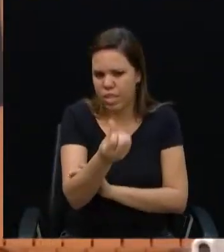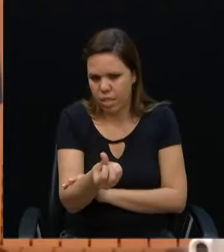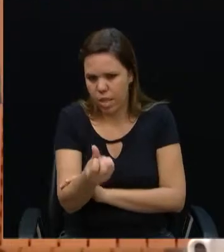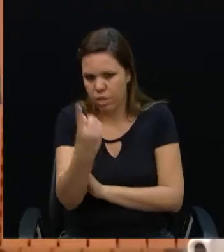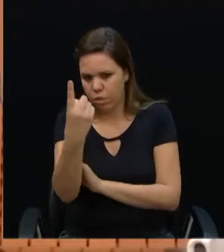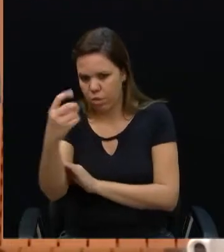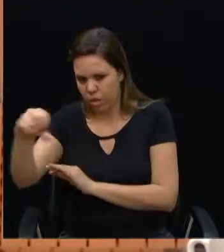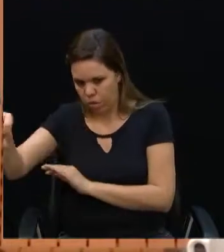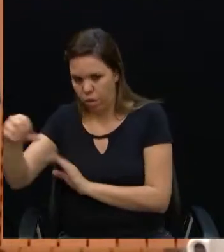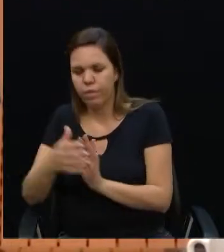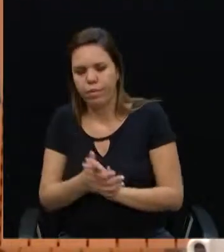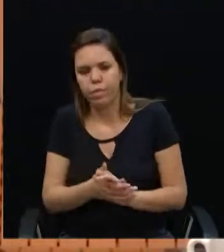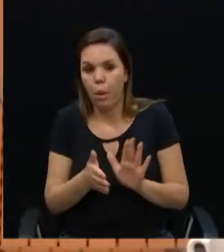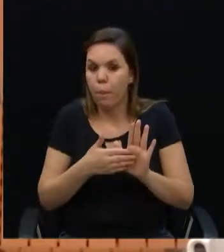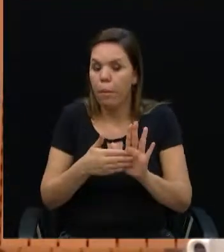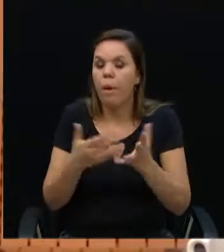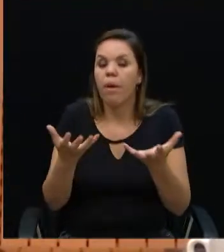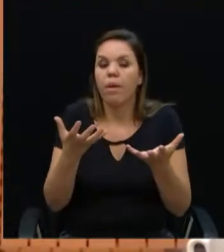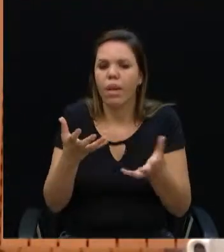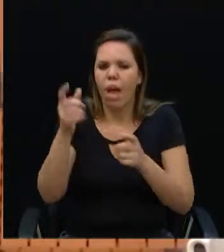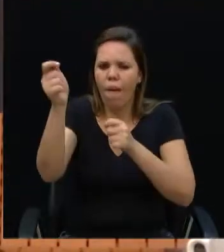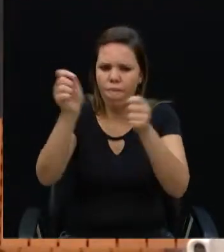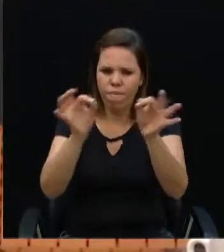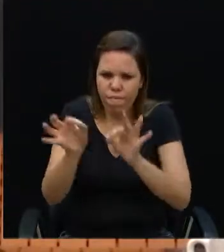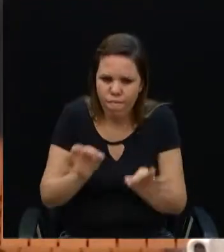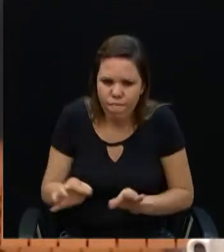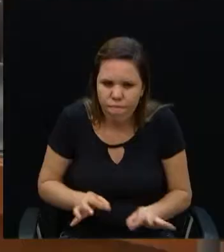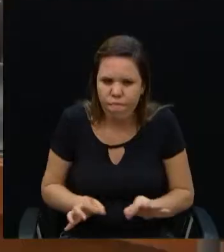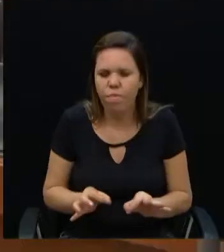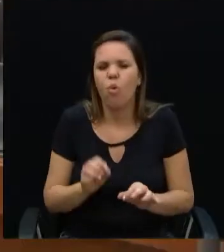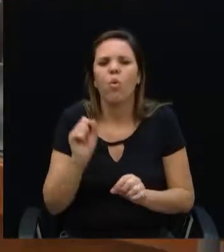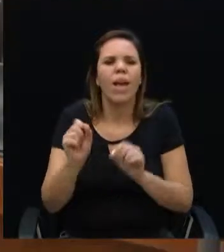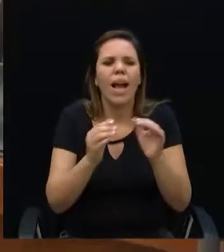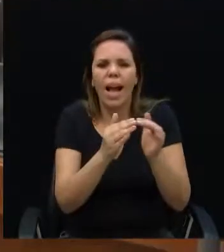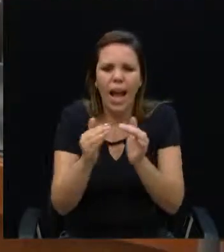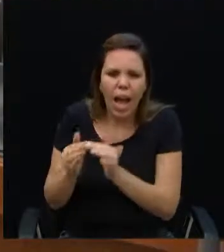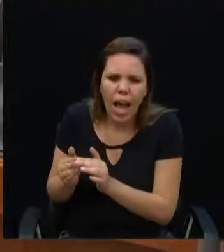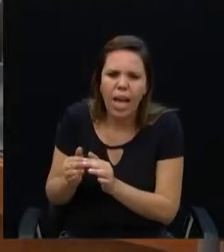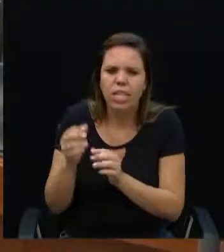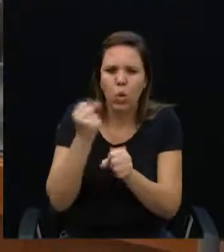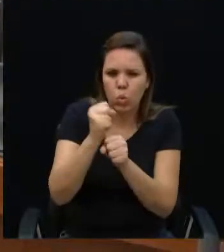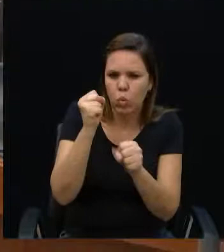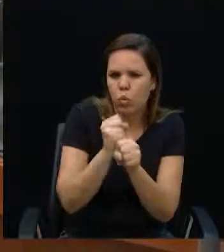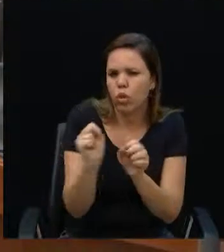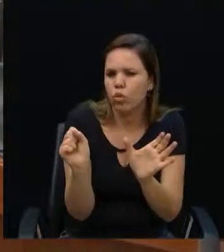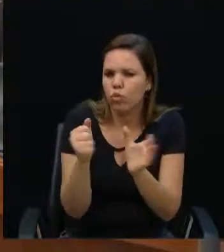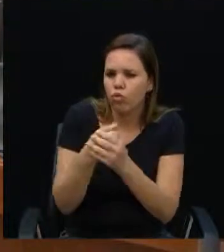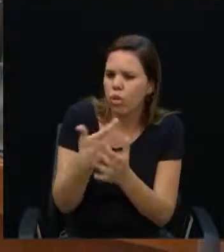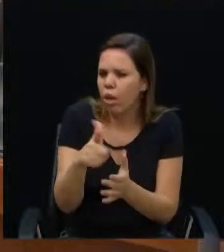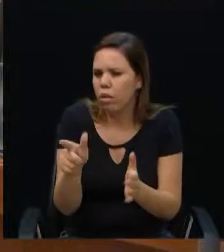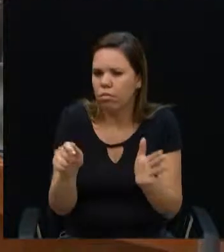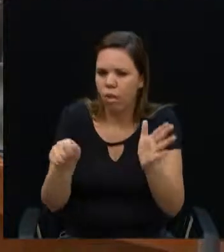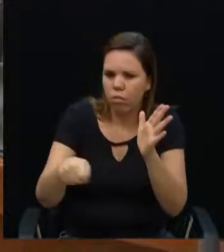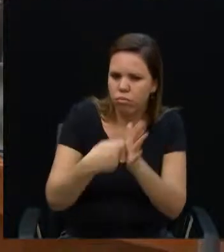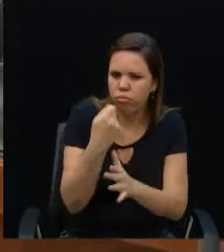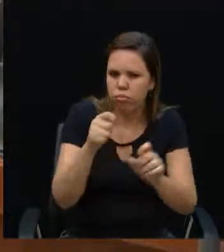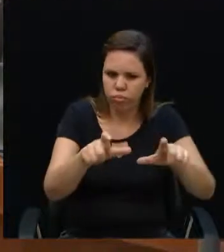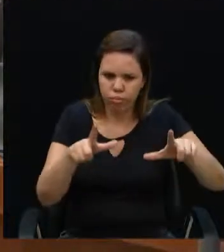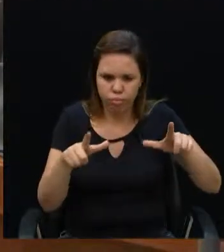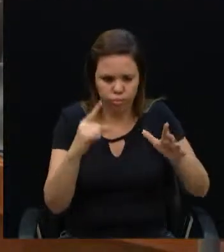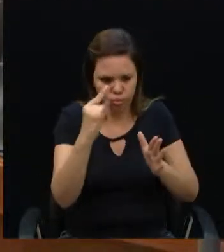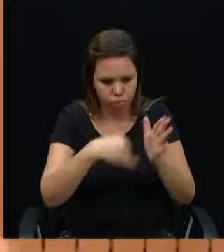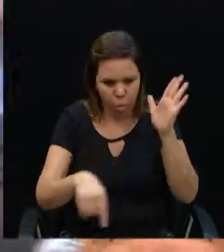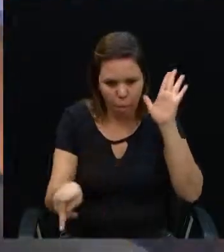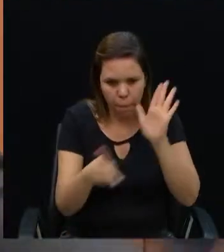do Executivo, que propõe a regularização de construções clandestinas e irregulares, a chamada Lei do Puxadinho. Presidente